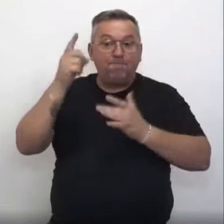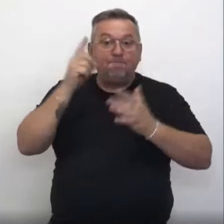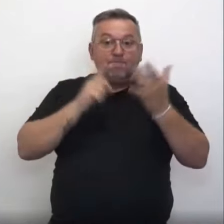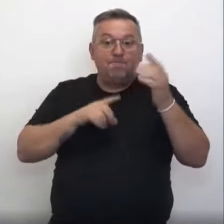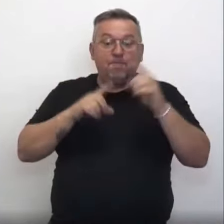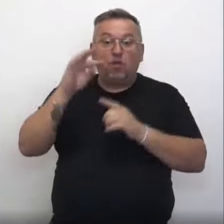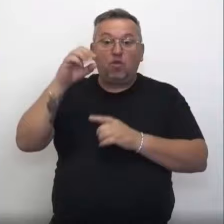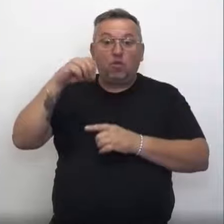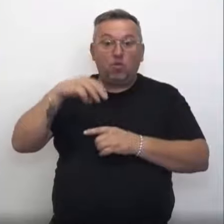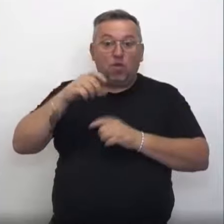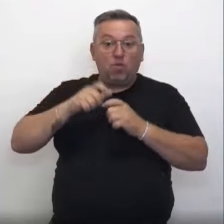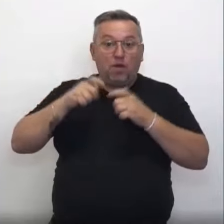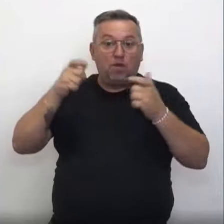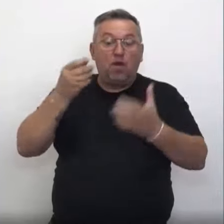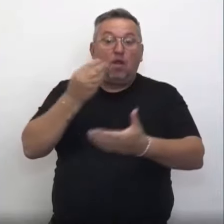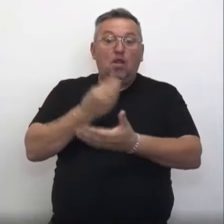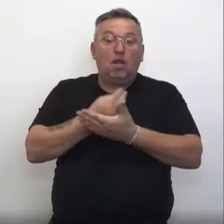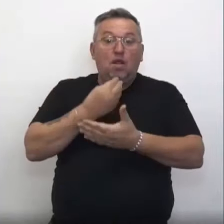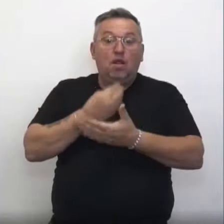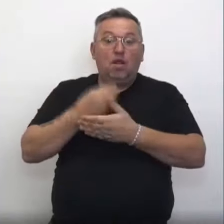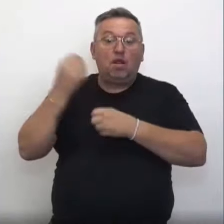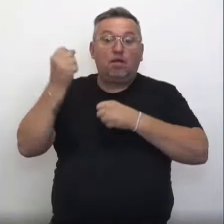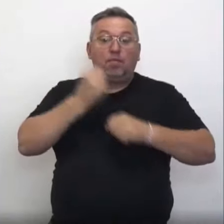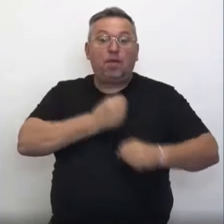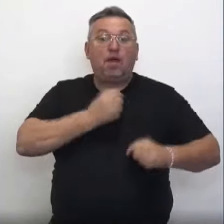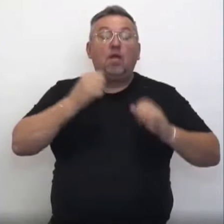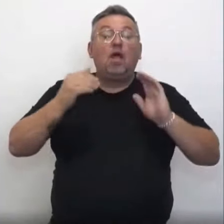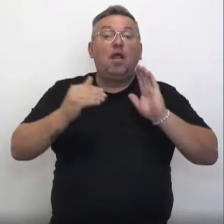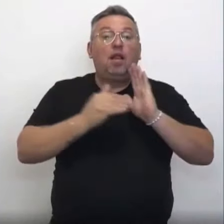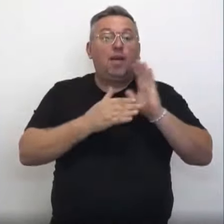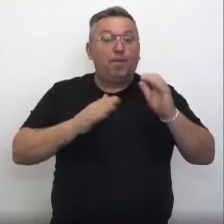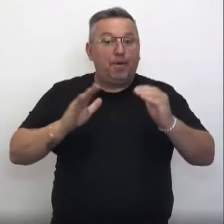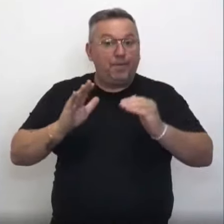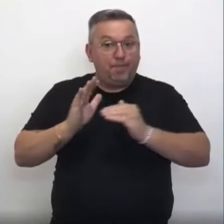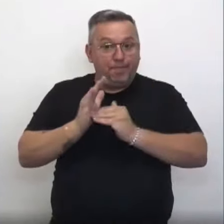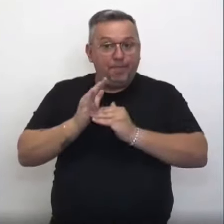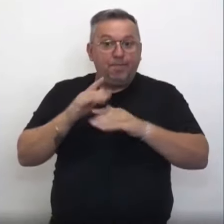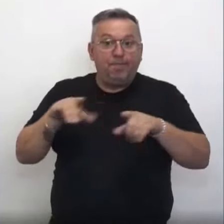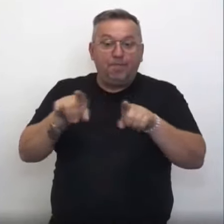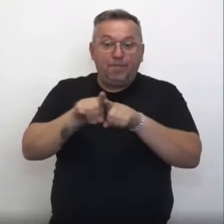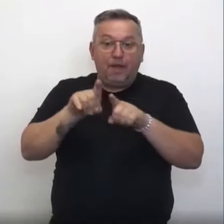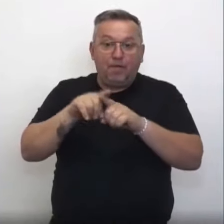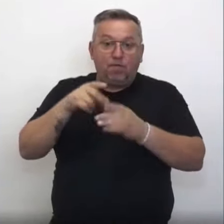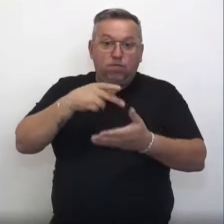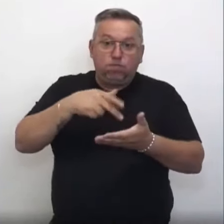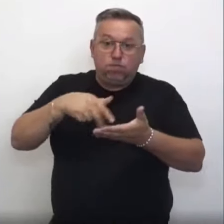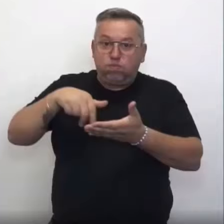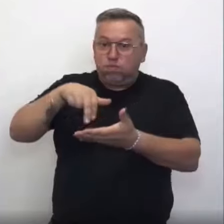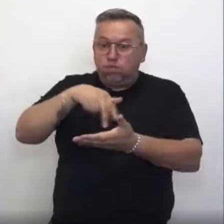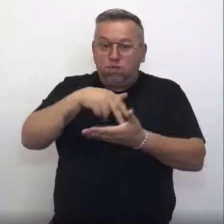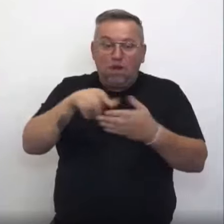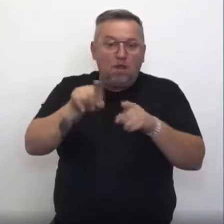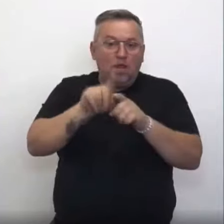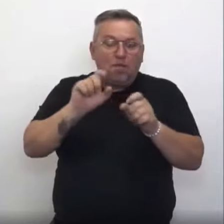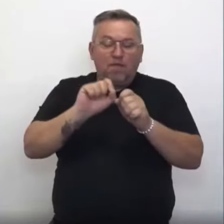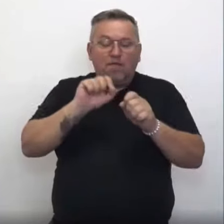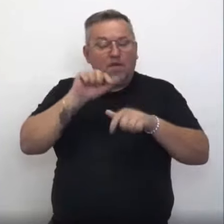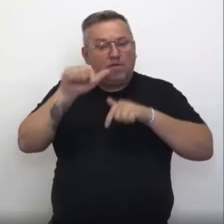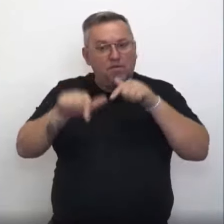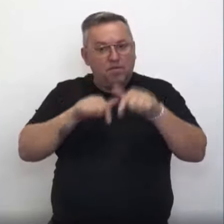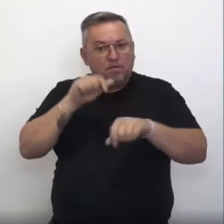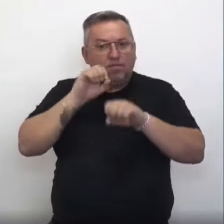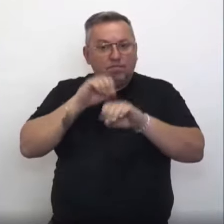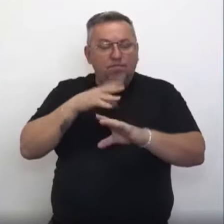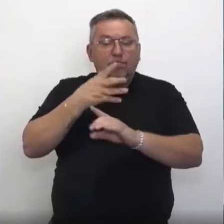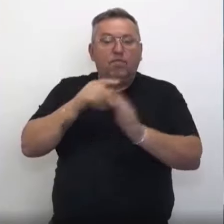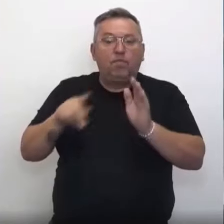Tom Maior, a Tucuruvi e a Império Lapiano. Então, eu saio na ala de passista e desenvolvo esse trabalho também